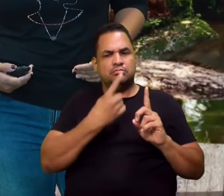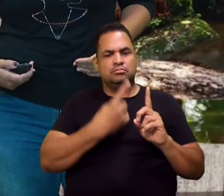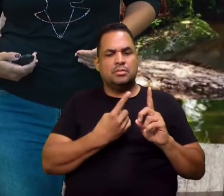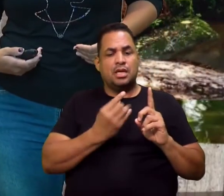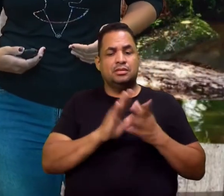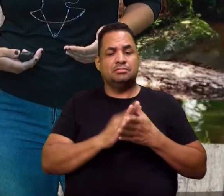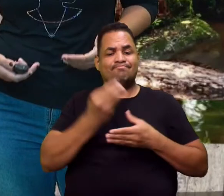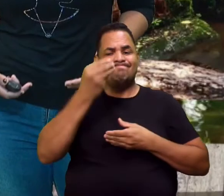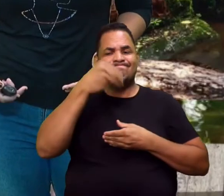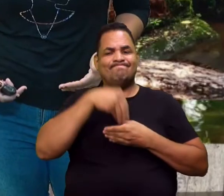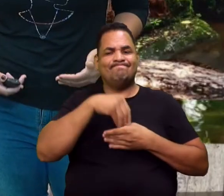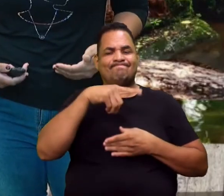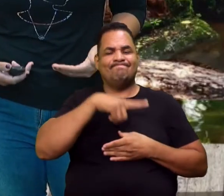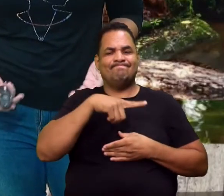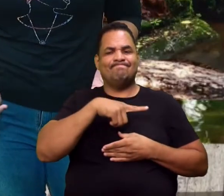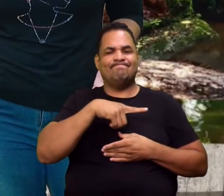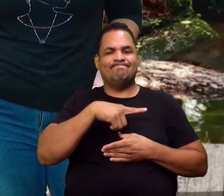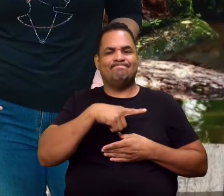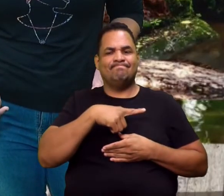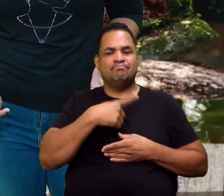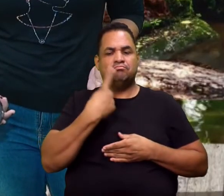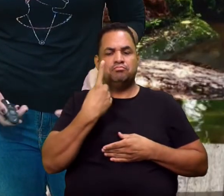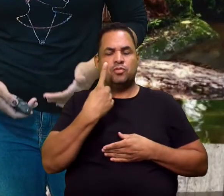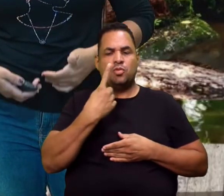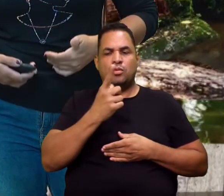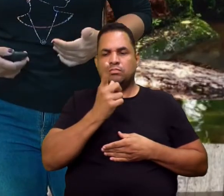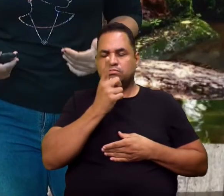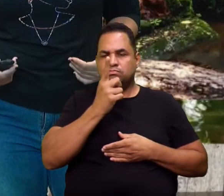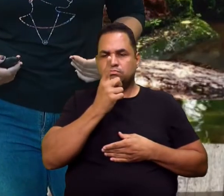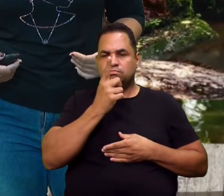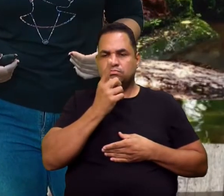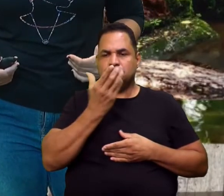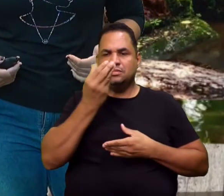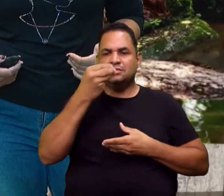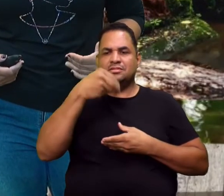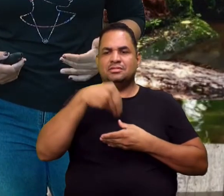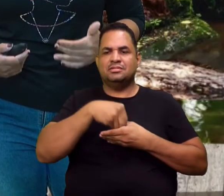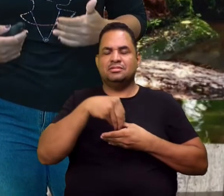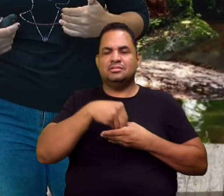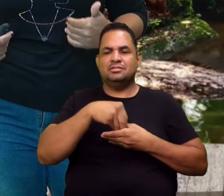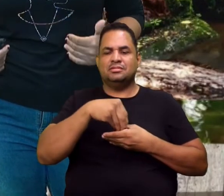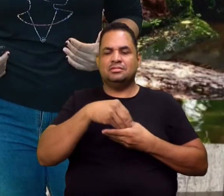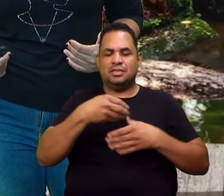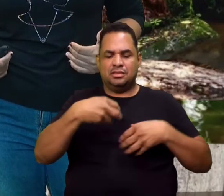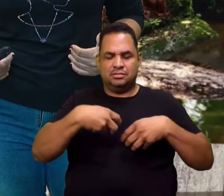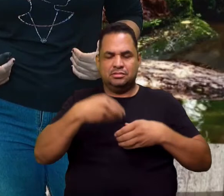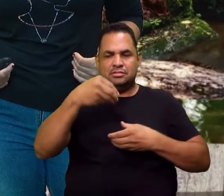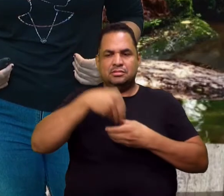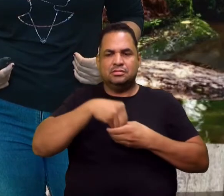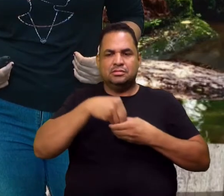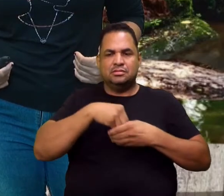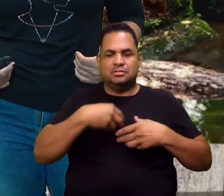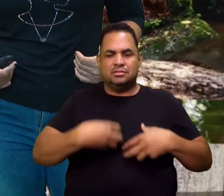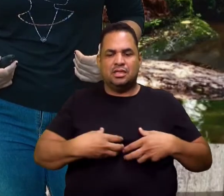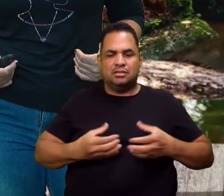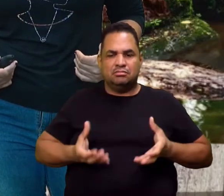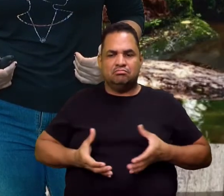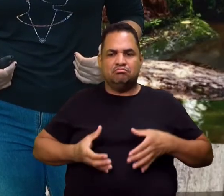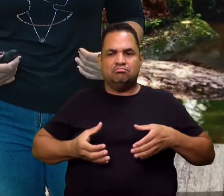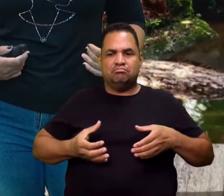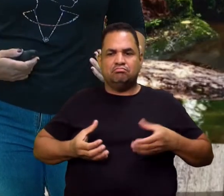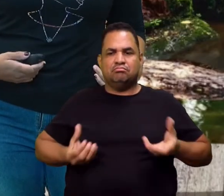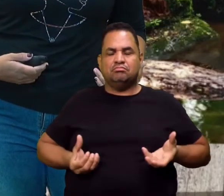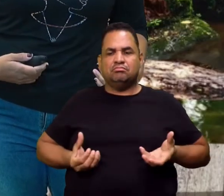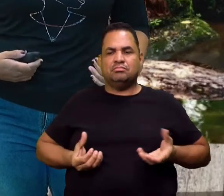internamente ele pode ter até um pênis, mas internamente ele pode ter tecidos ovarianos.